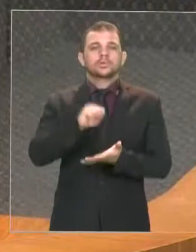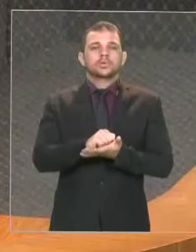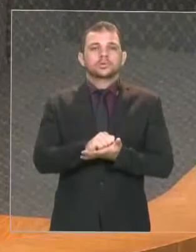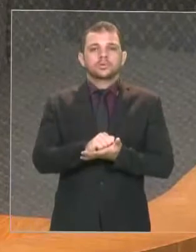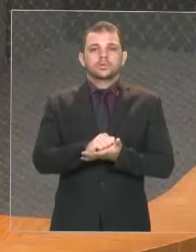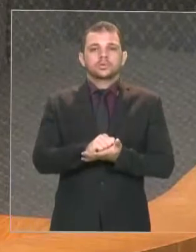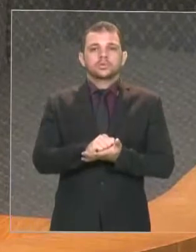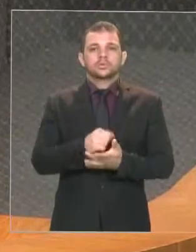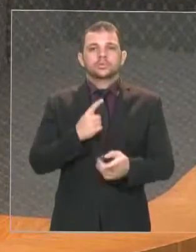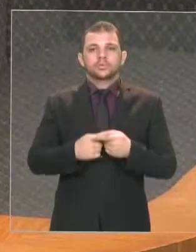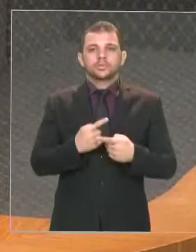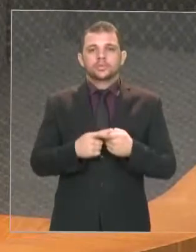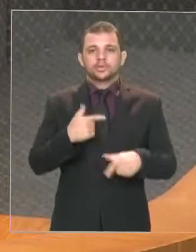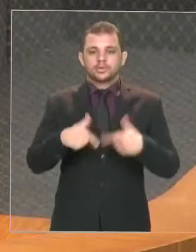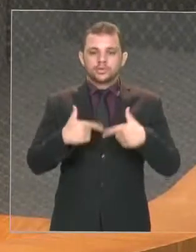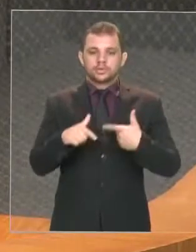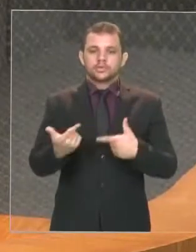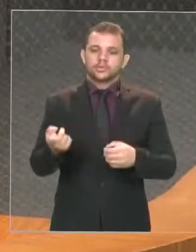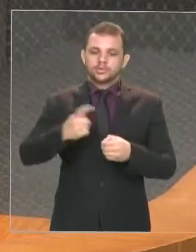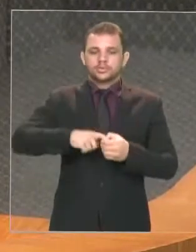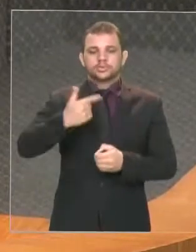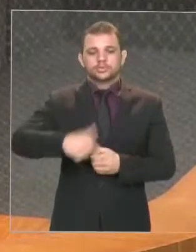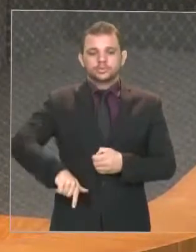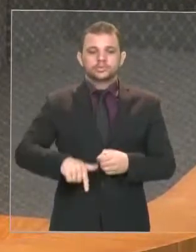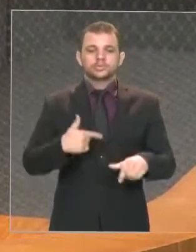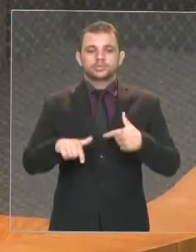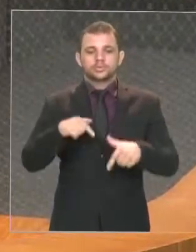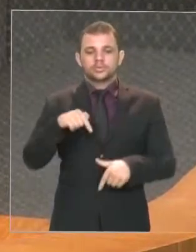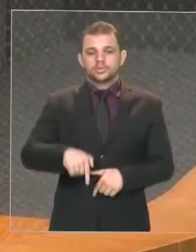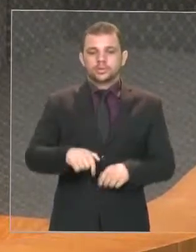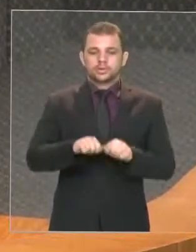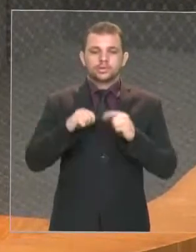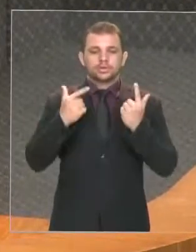na volta dos nossos trabalhos aqui nesta casa,